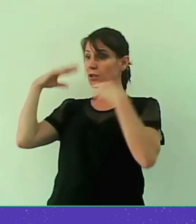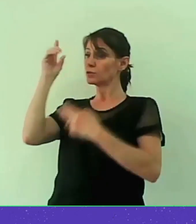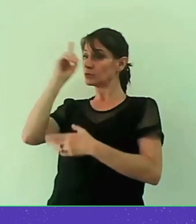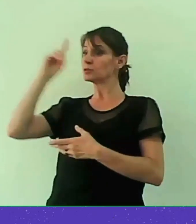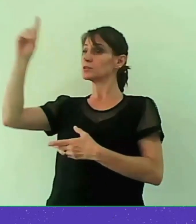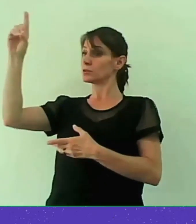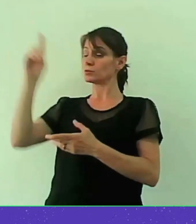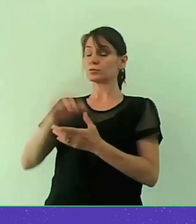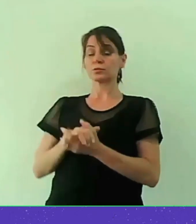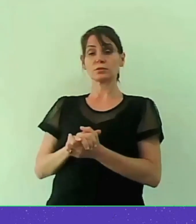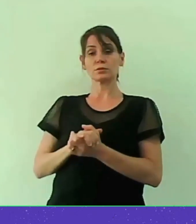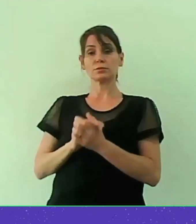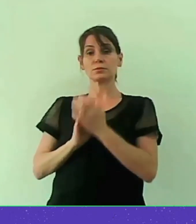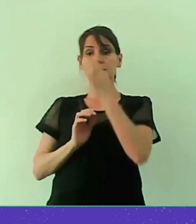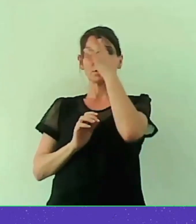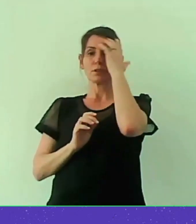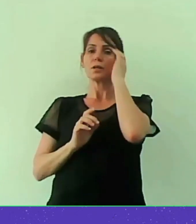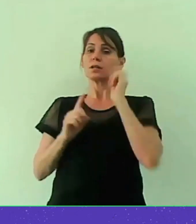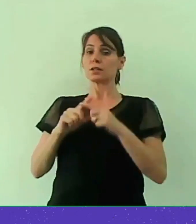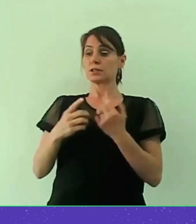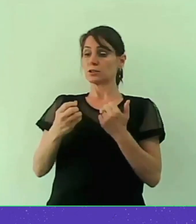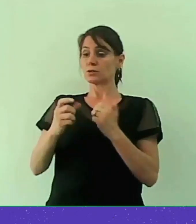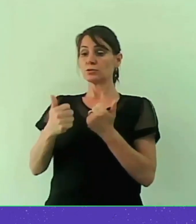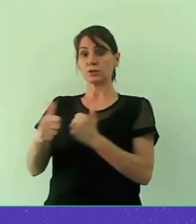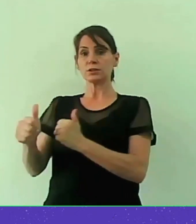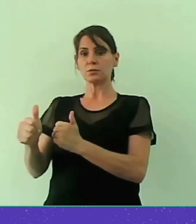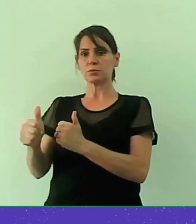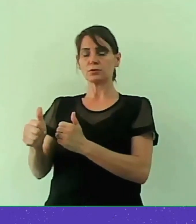Cordeiro, e ele não.